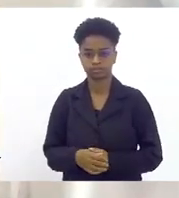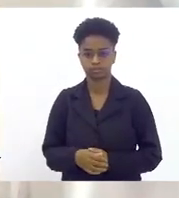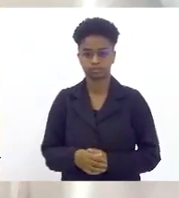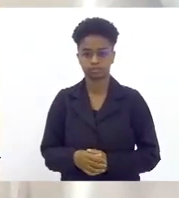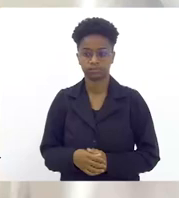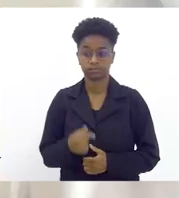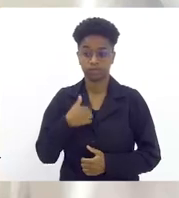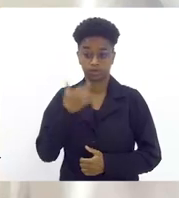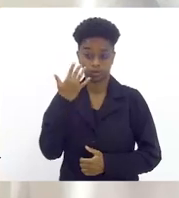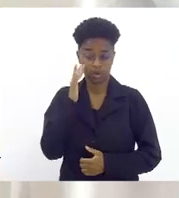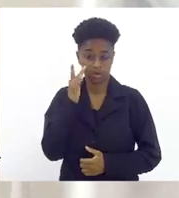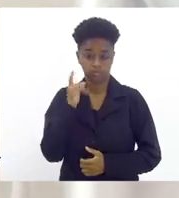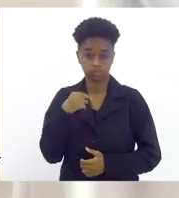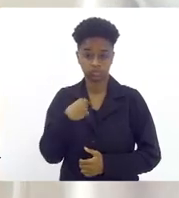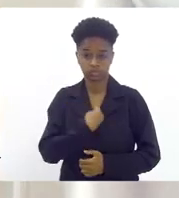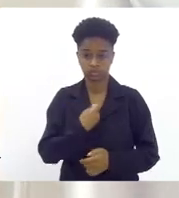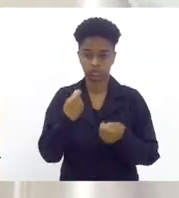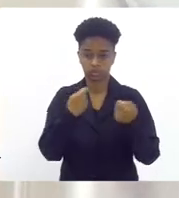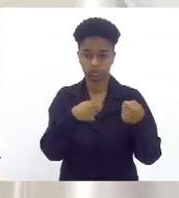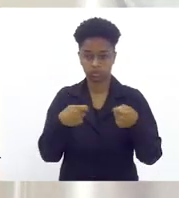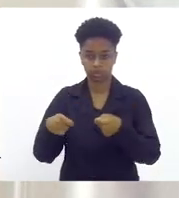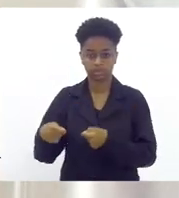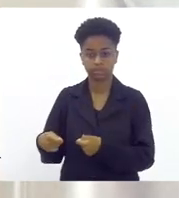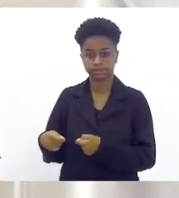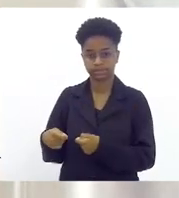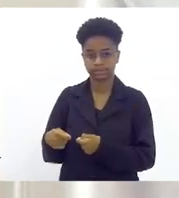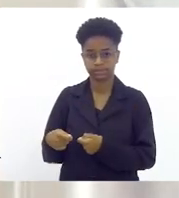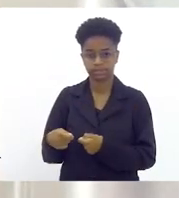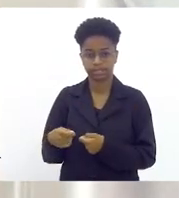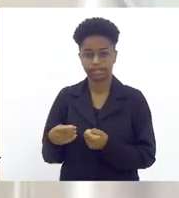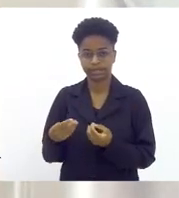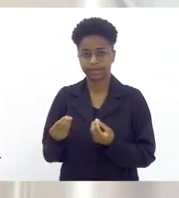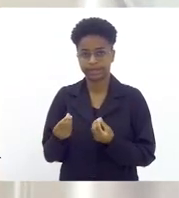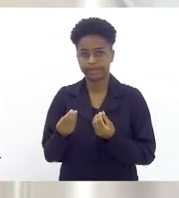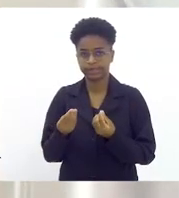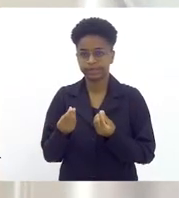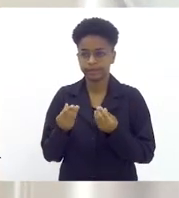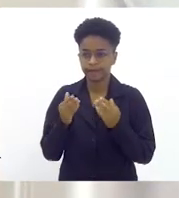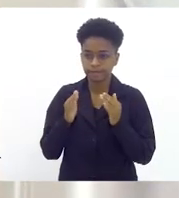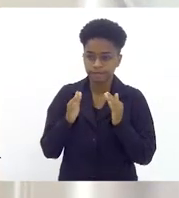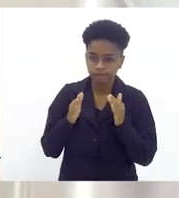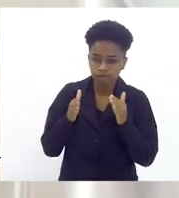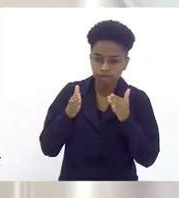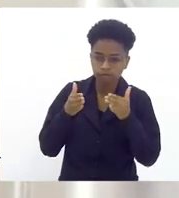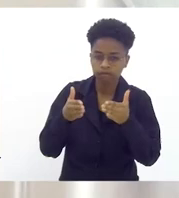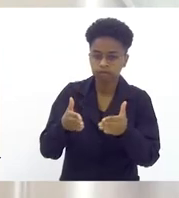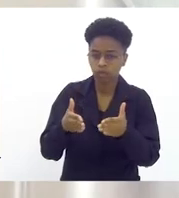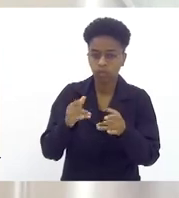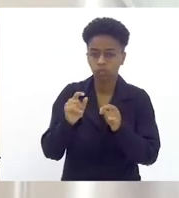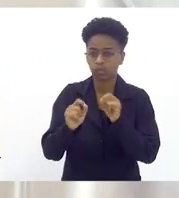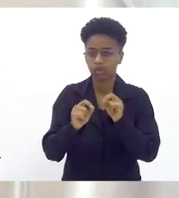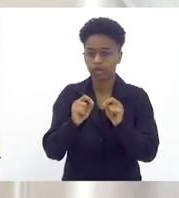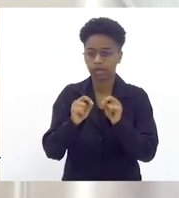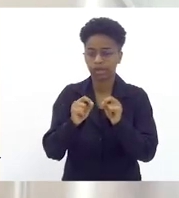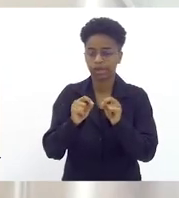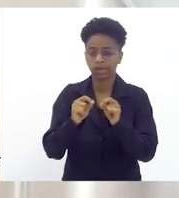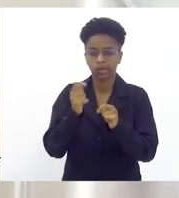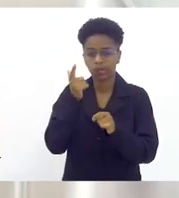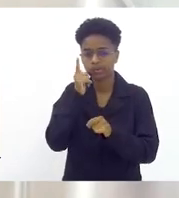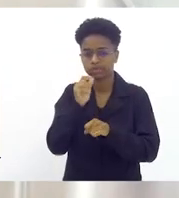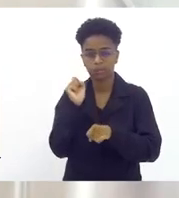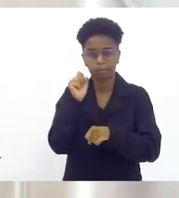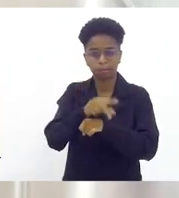Acho que as nossas demandas são muito direcionadas e muito ligadas ao acesso ao mercado de trabalho